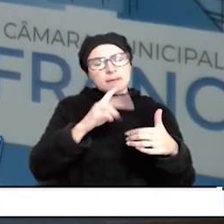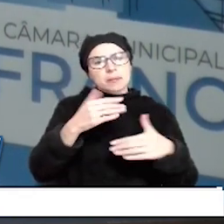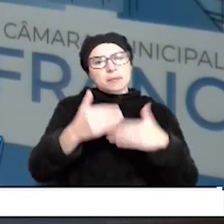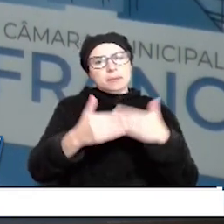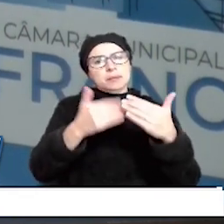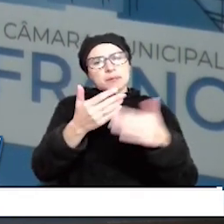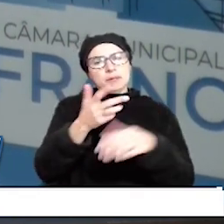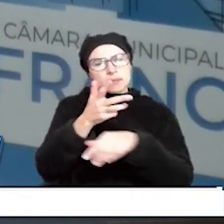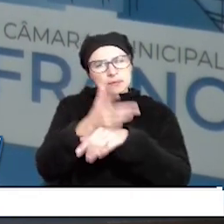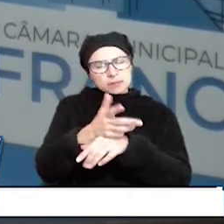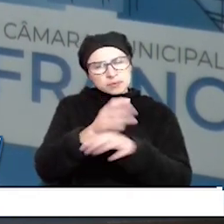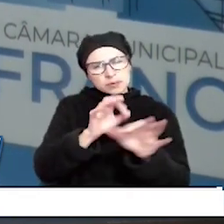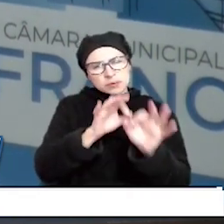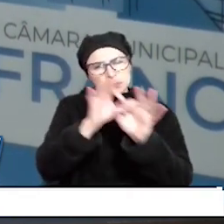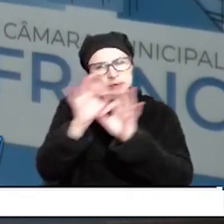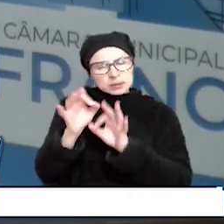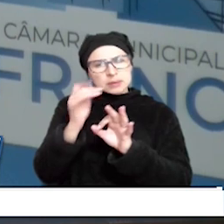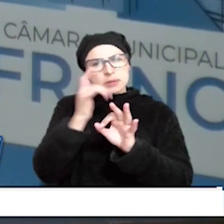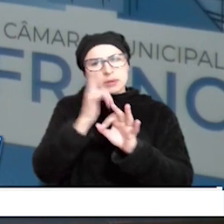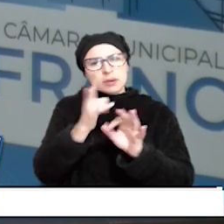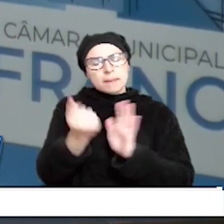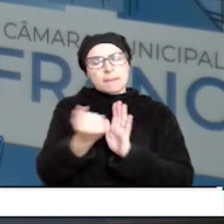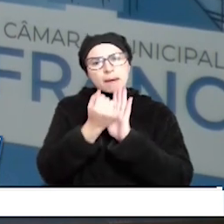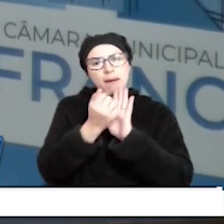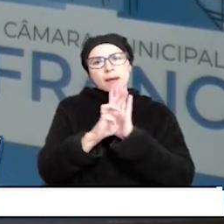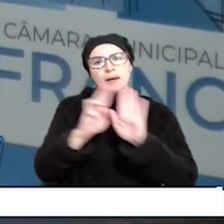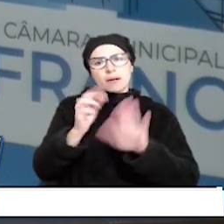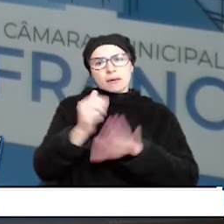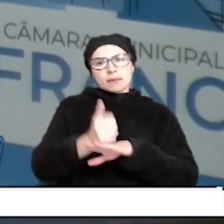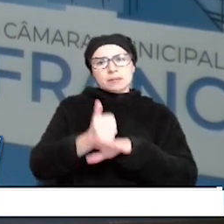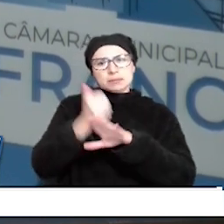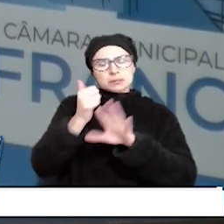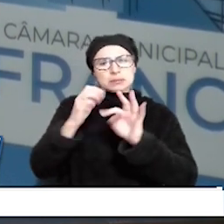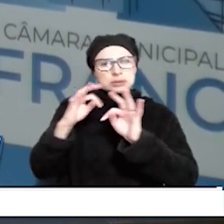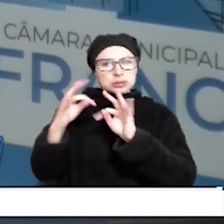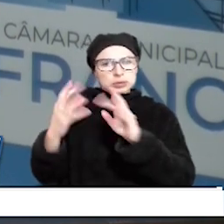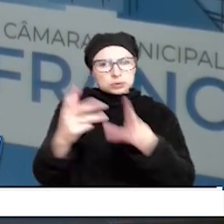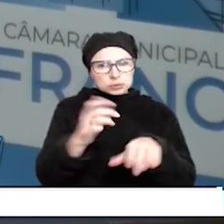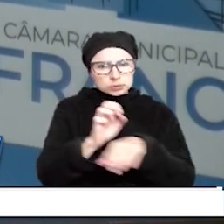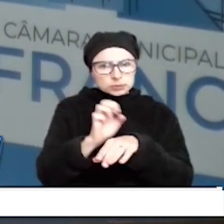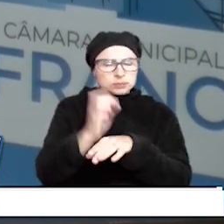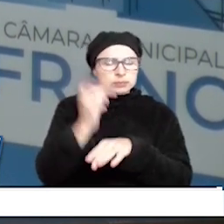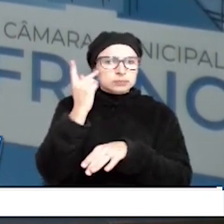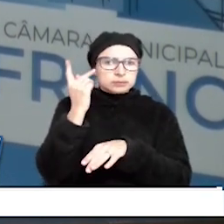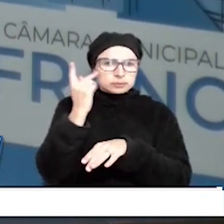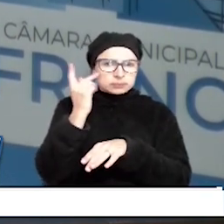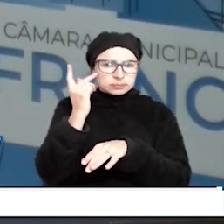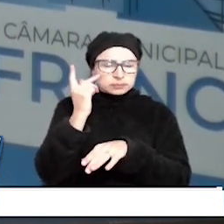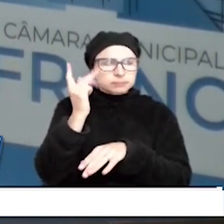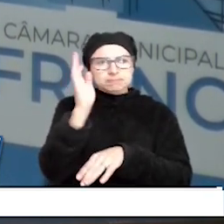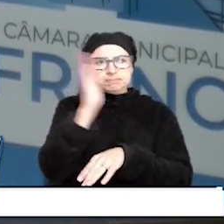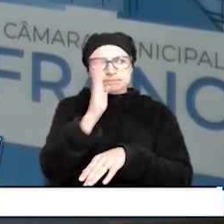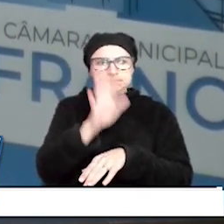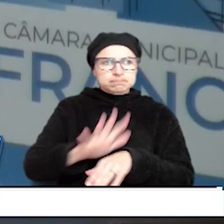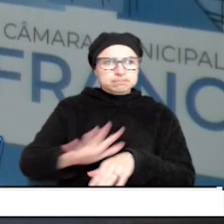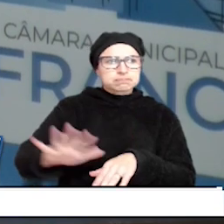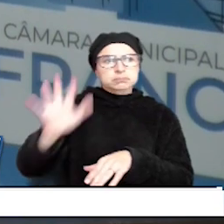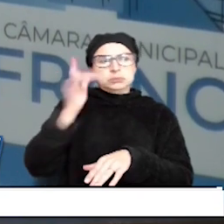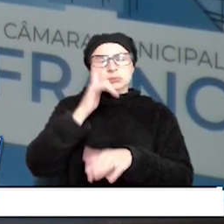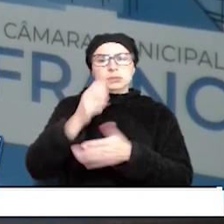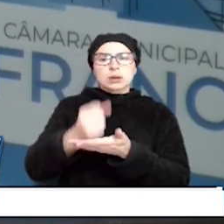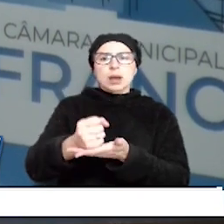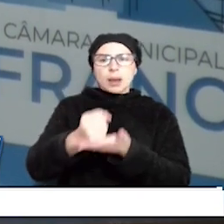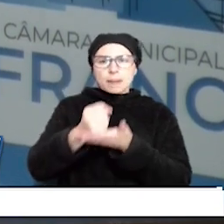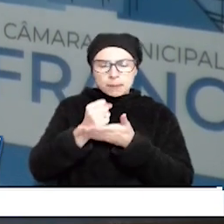vídeo para levar o nome de Franca para todo o estado de São Paulo e para o Brasil, buscar apoio de